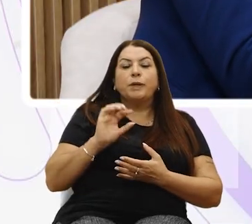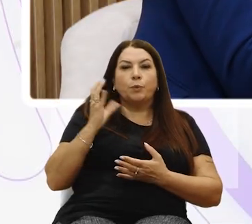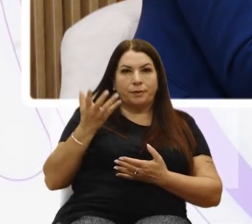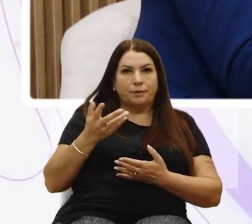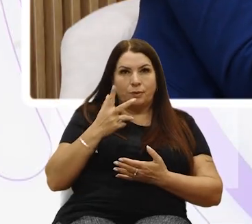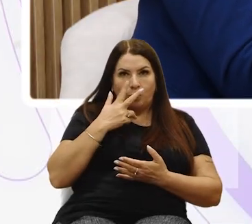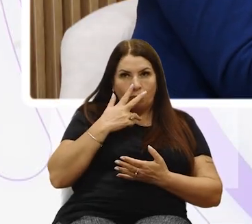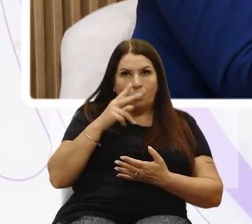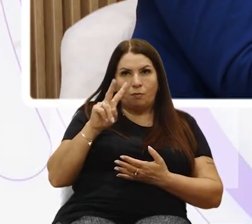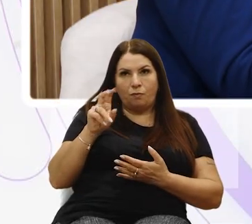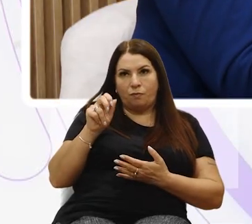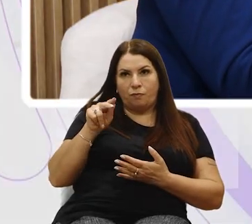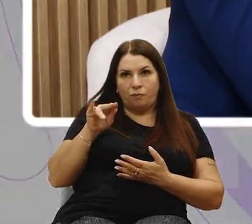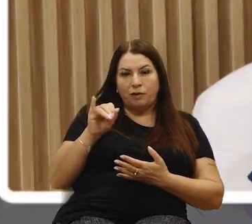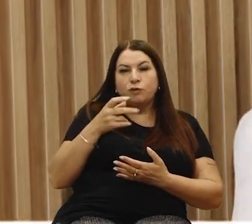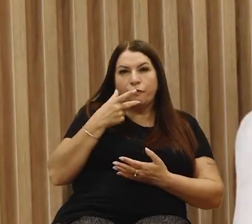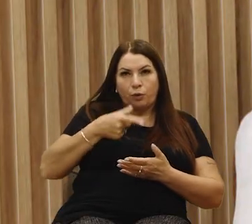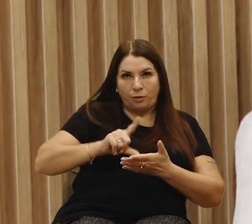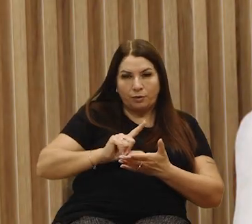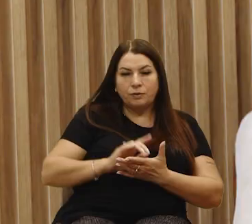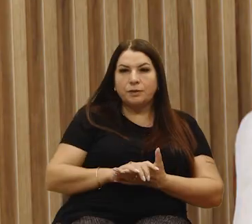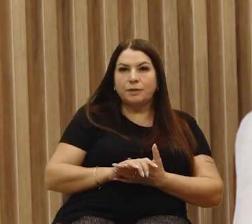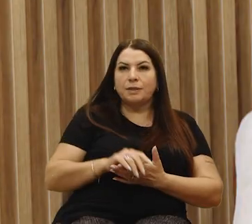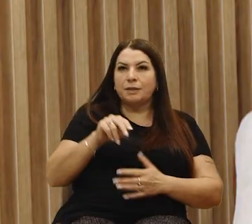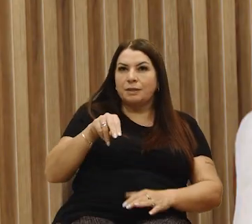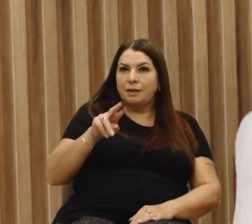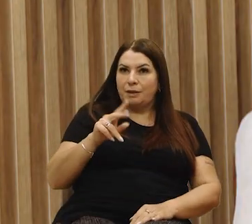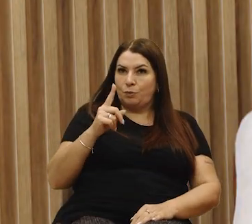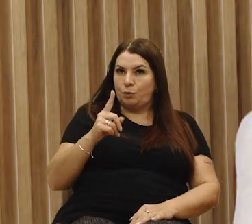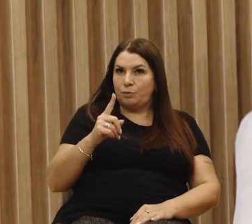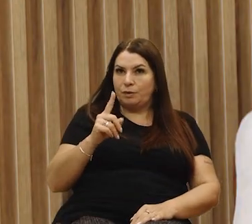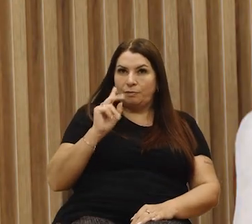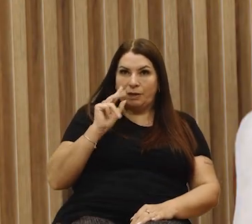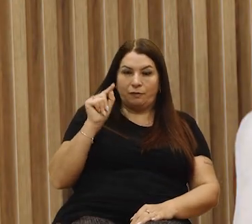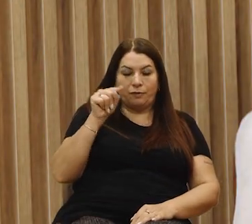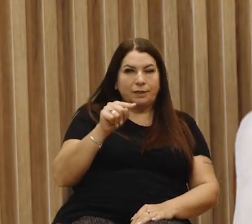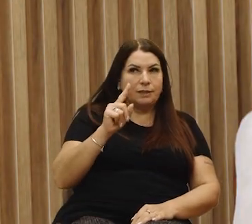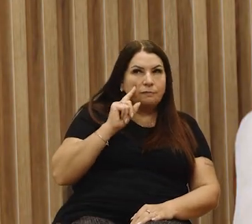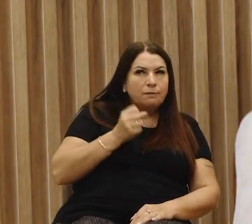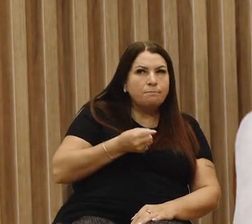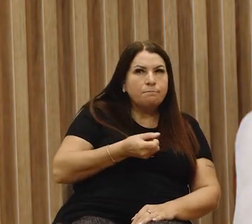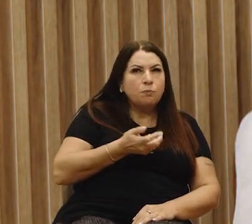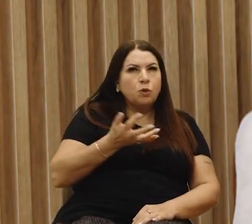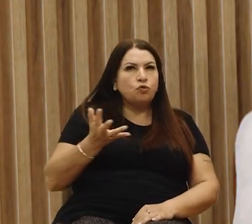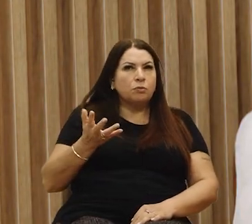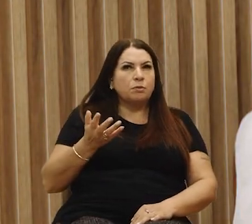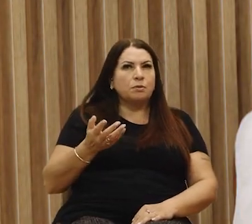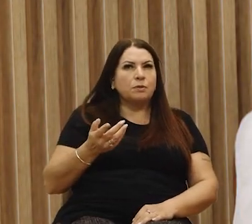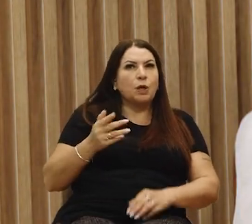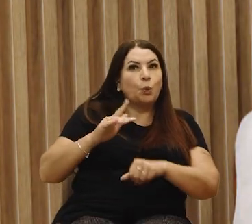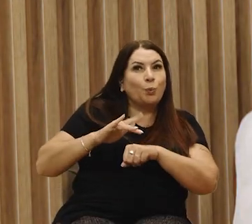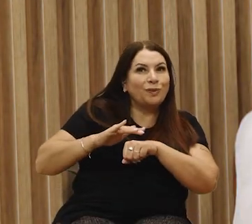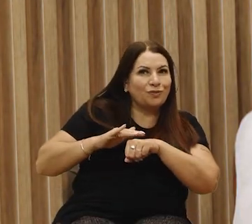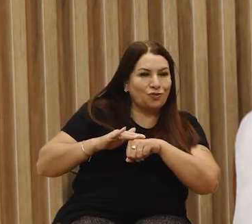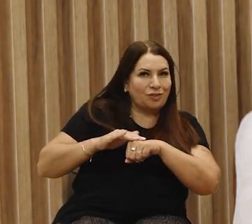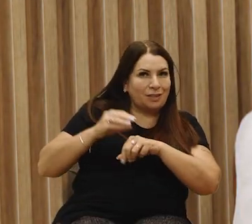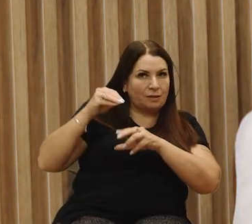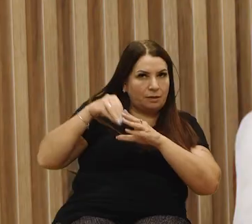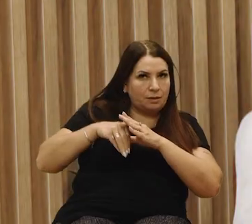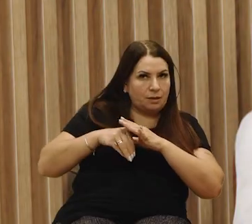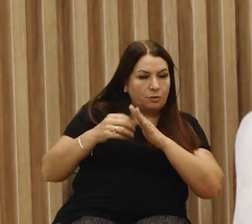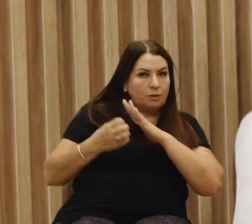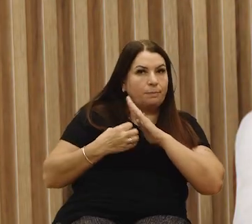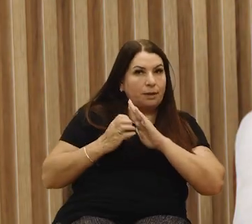acontece? Como o Vânios falou, né? A NR1 vem para você medir o adoecimento dentro